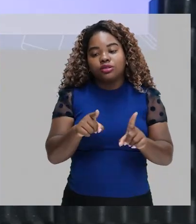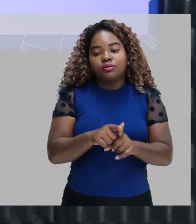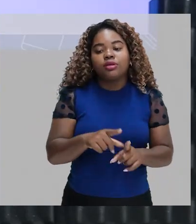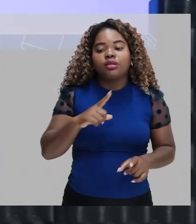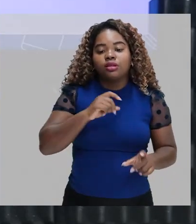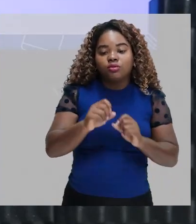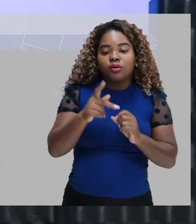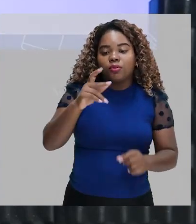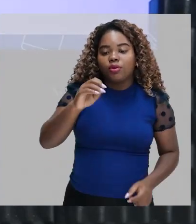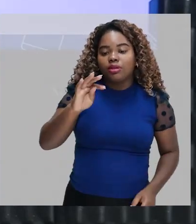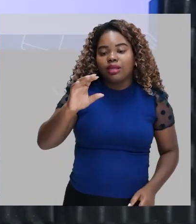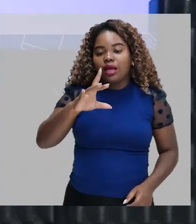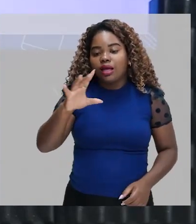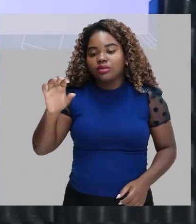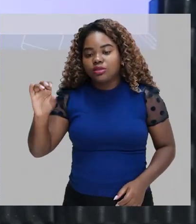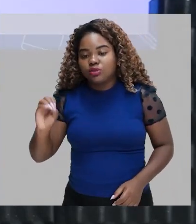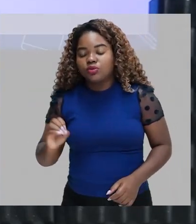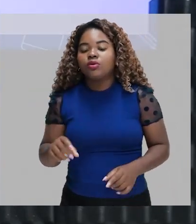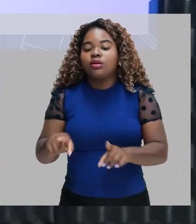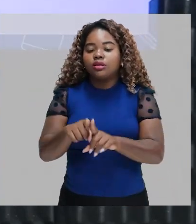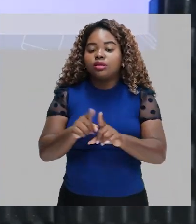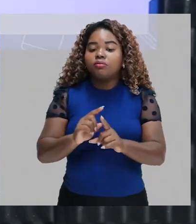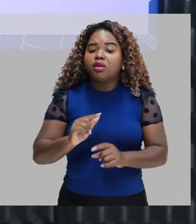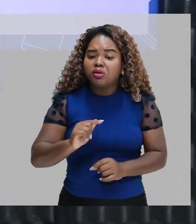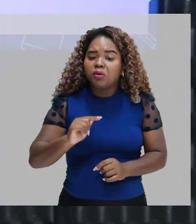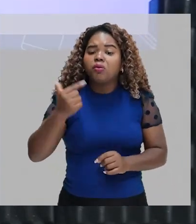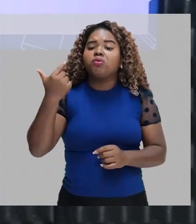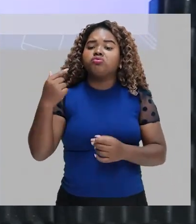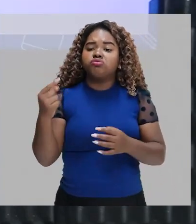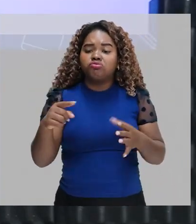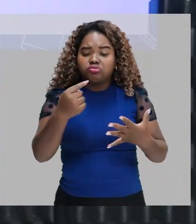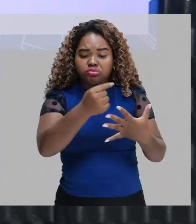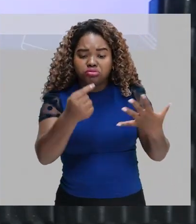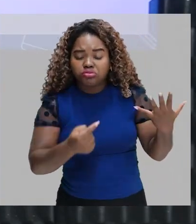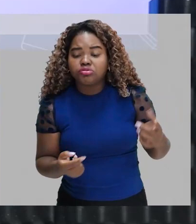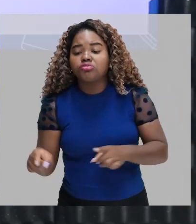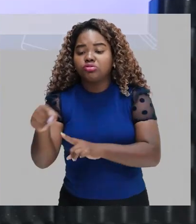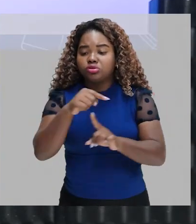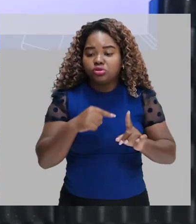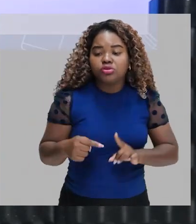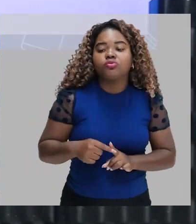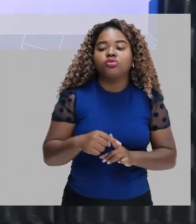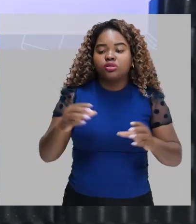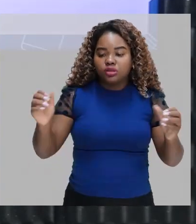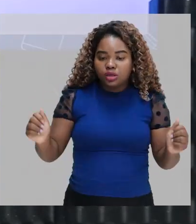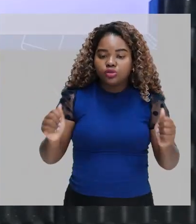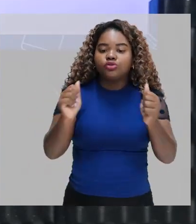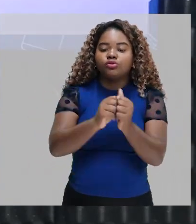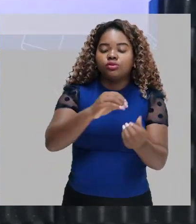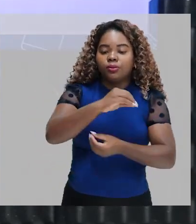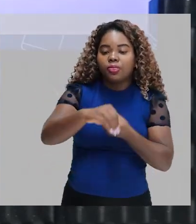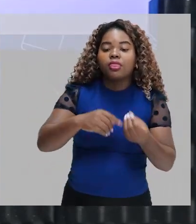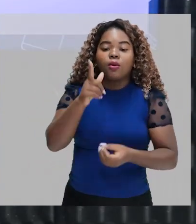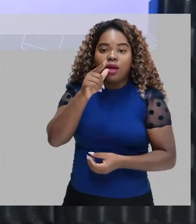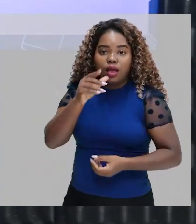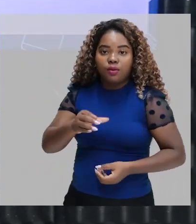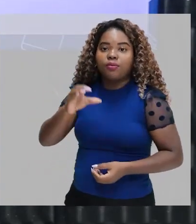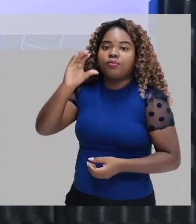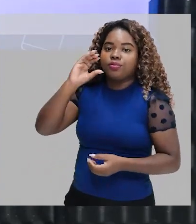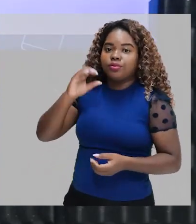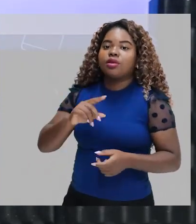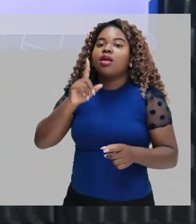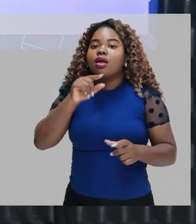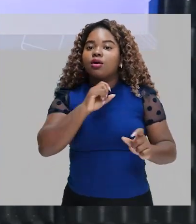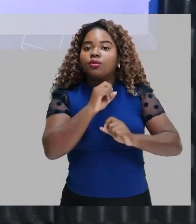de potássio e diversos outros sais compondo, essa mistura. Então, a água potável é